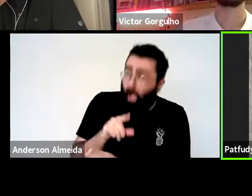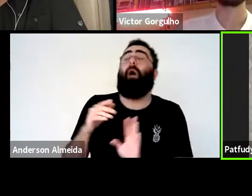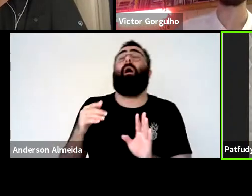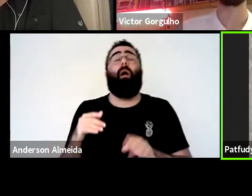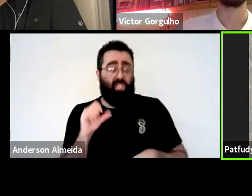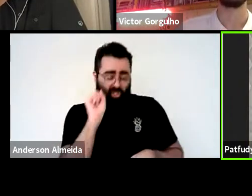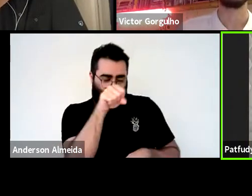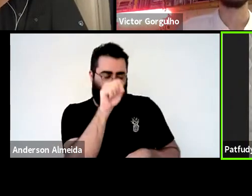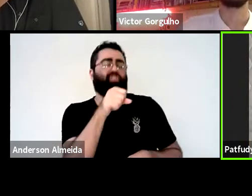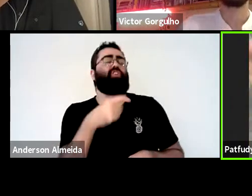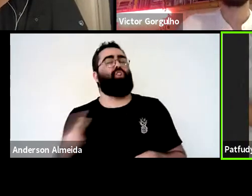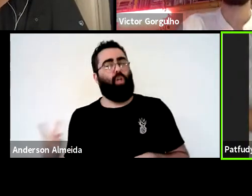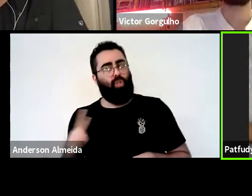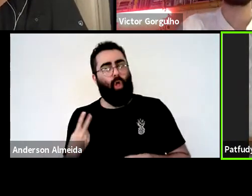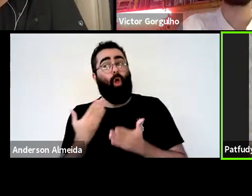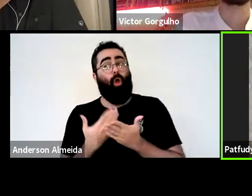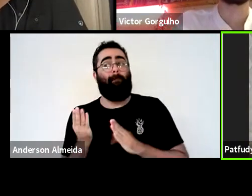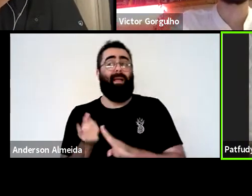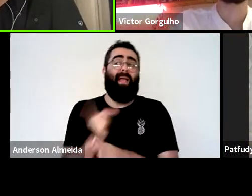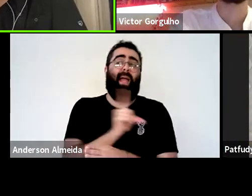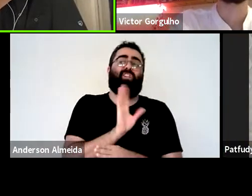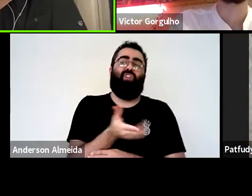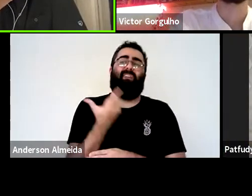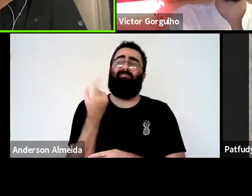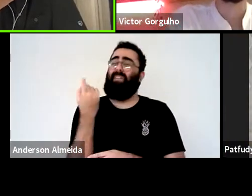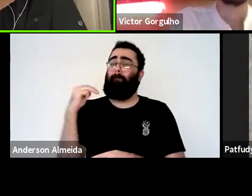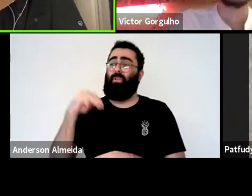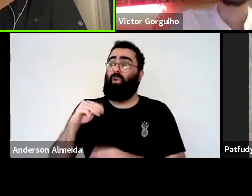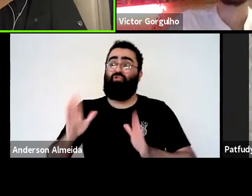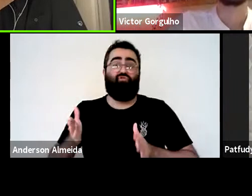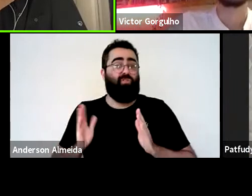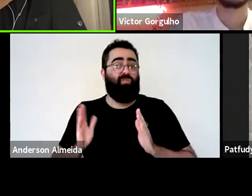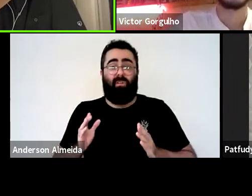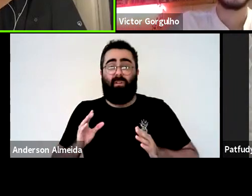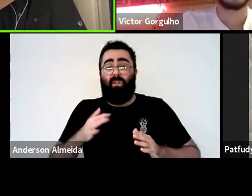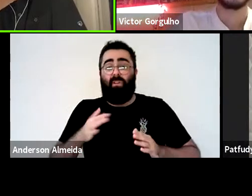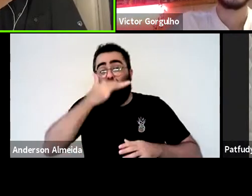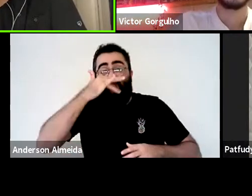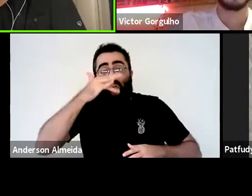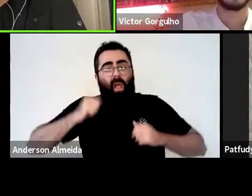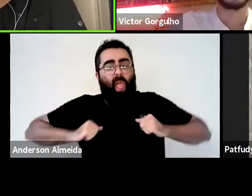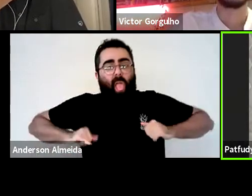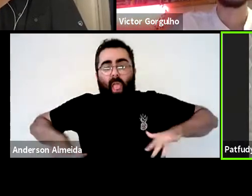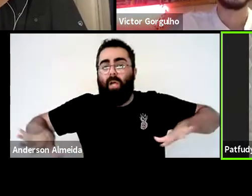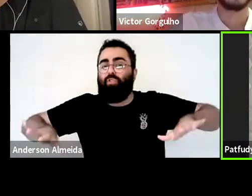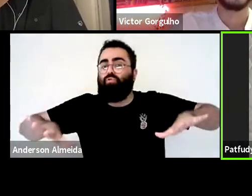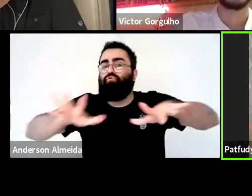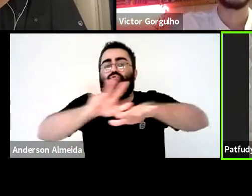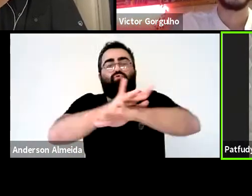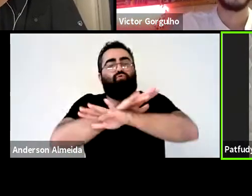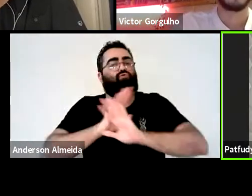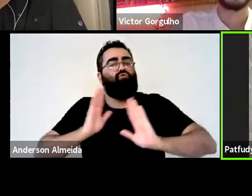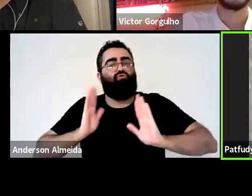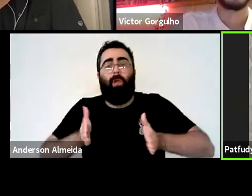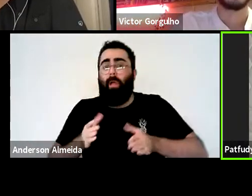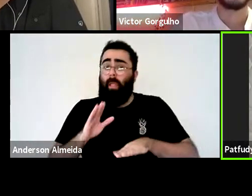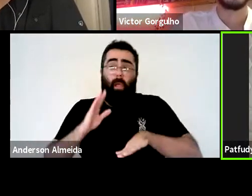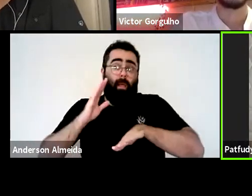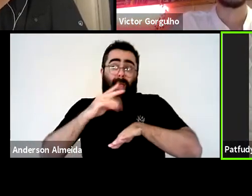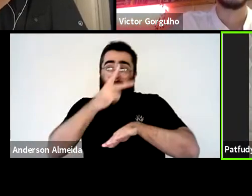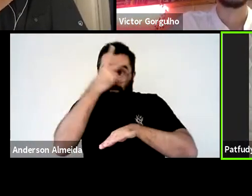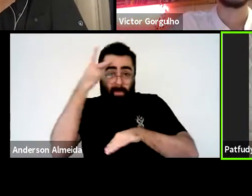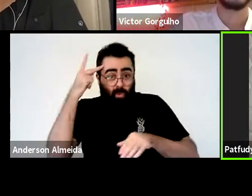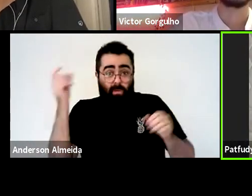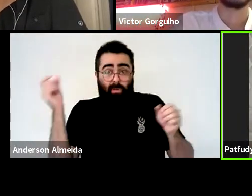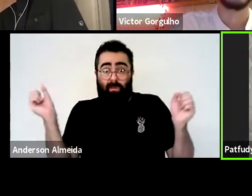está acontecendo, então o suor já está por todo lugar, Já está o por cheiro todo já lado. está em todo lugar. Elas chegam e elas têm que se adaptar àquela